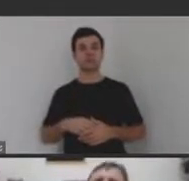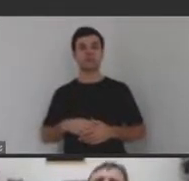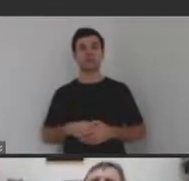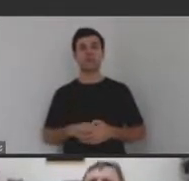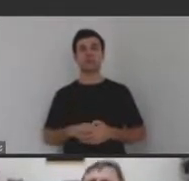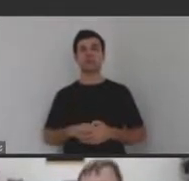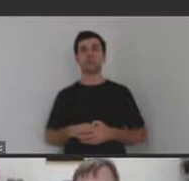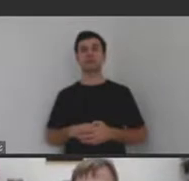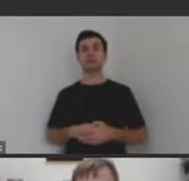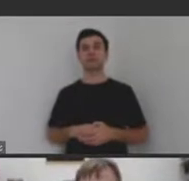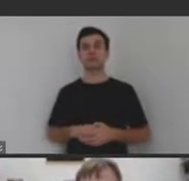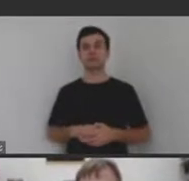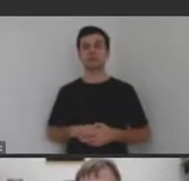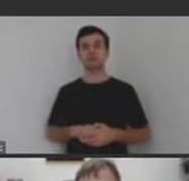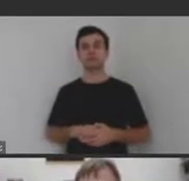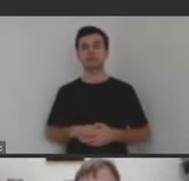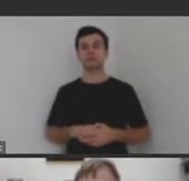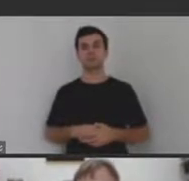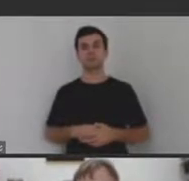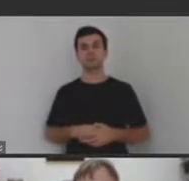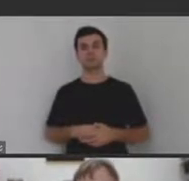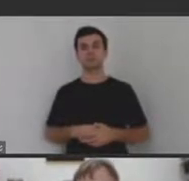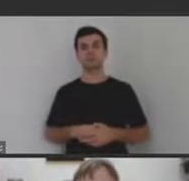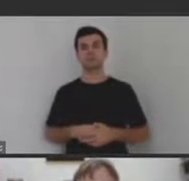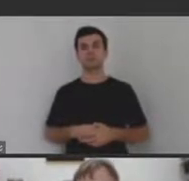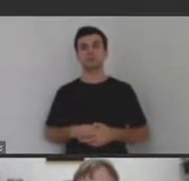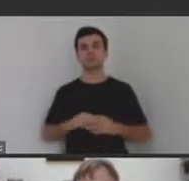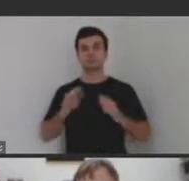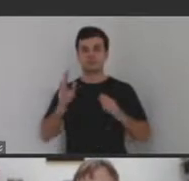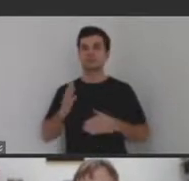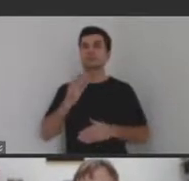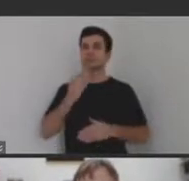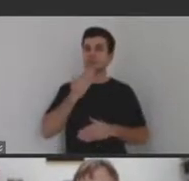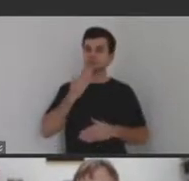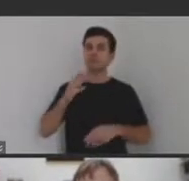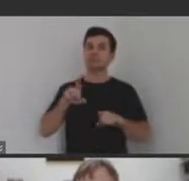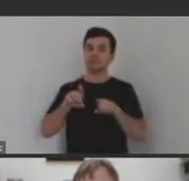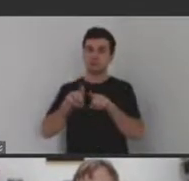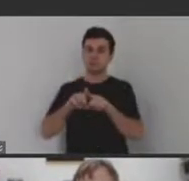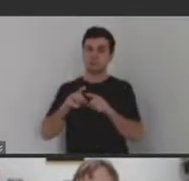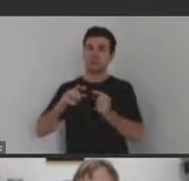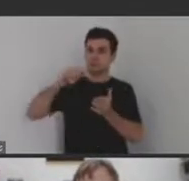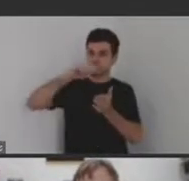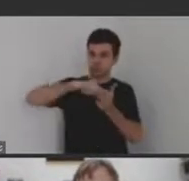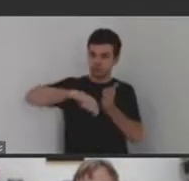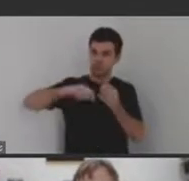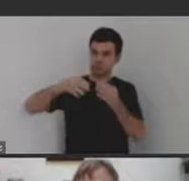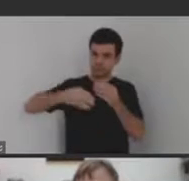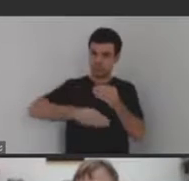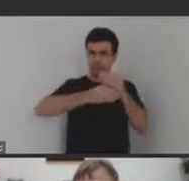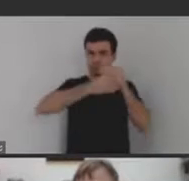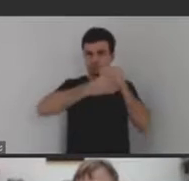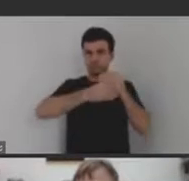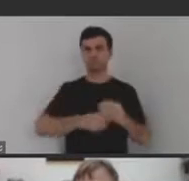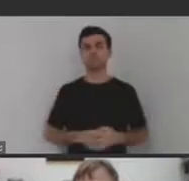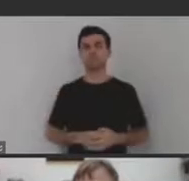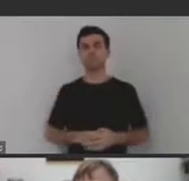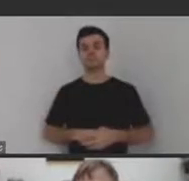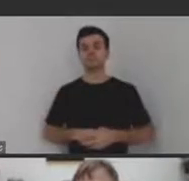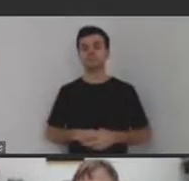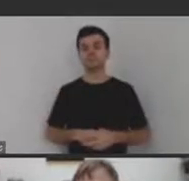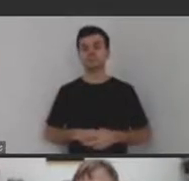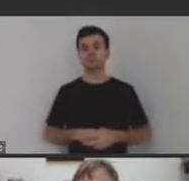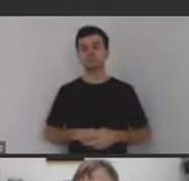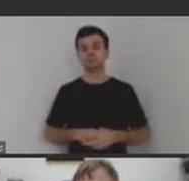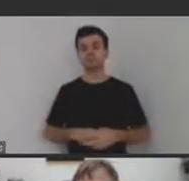Também parabenizo o presidente pelo requerimento e peço também autorização para assinar o referido requerimento. Tá? É um prazer